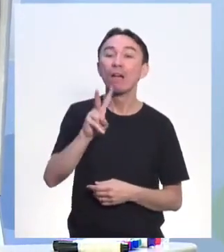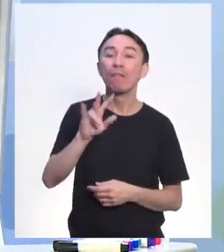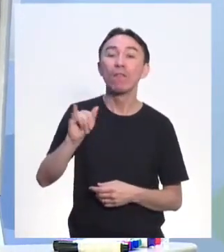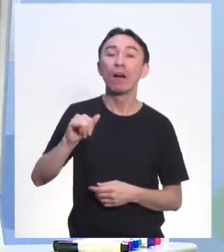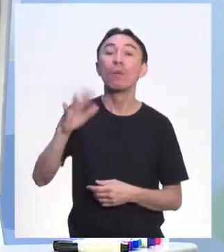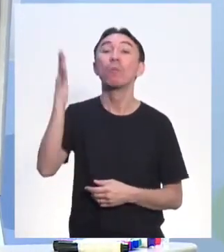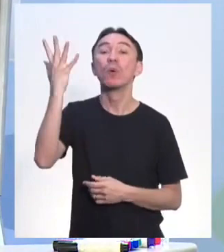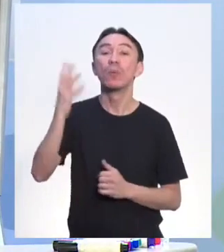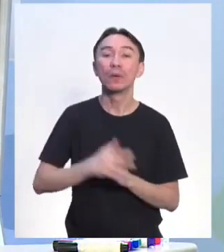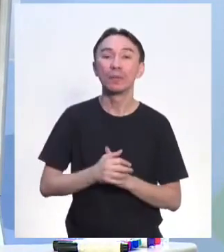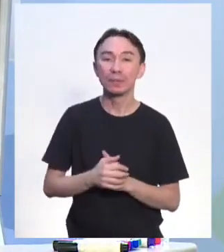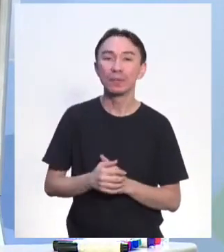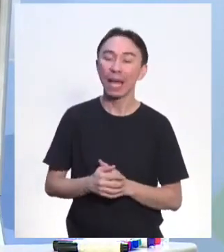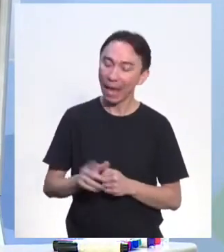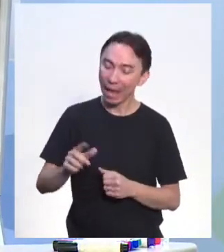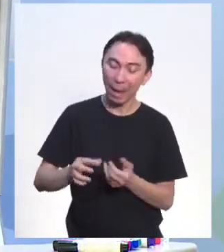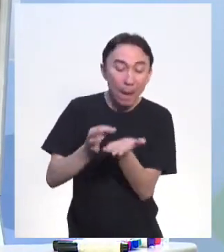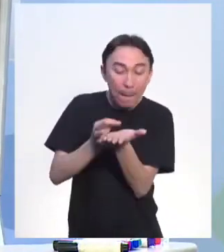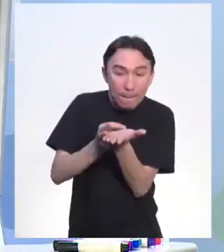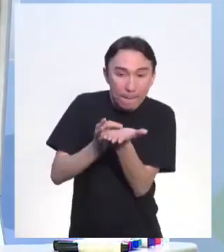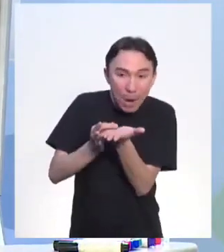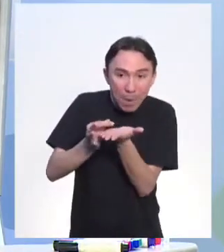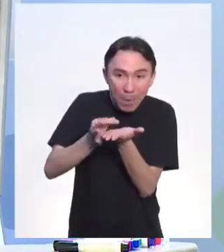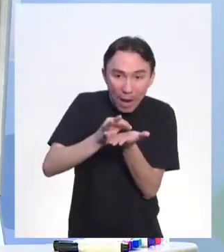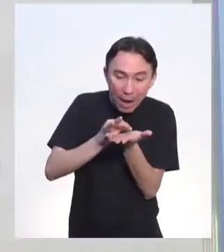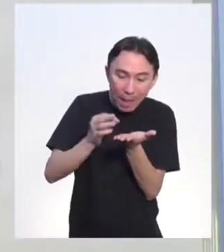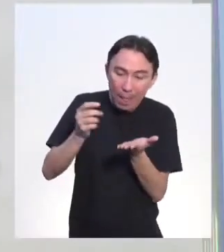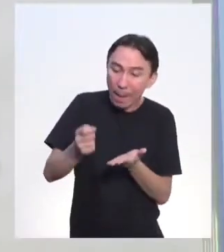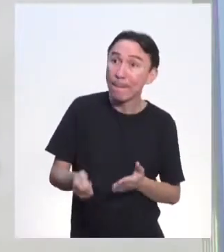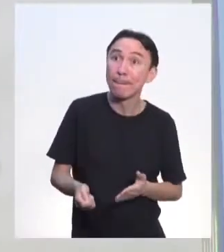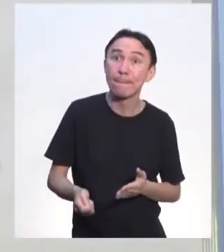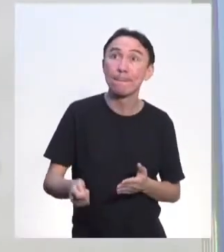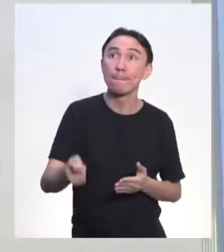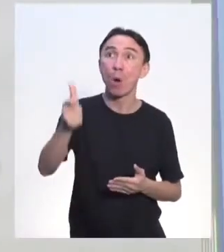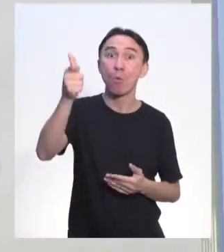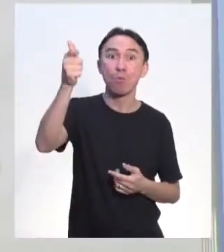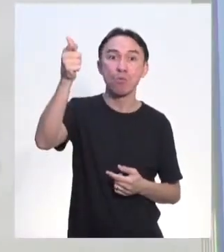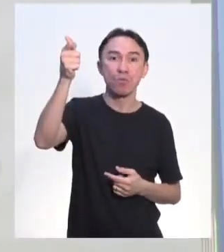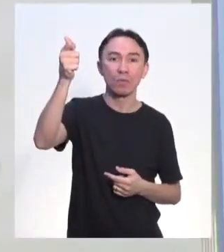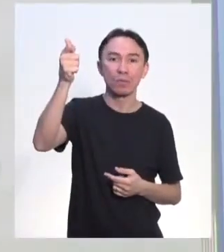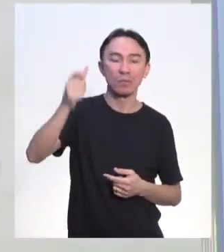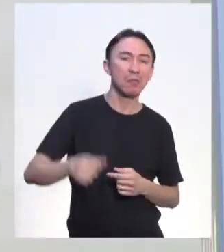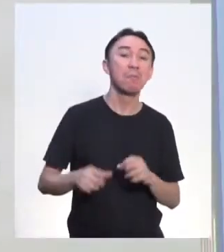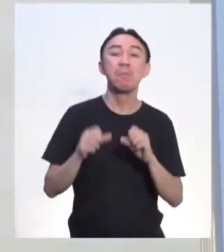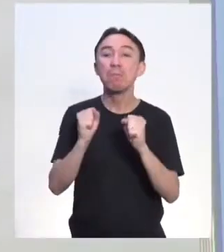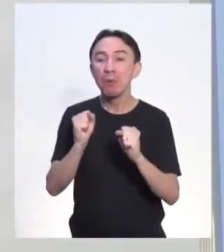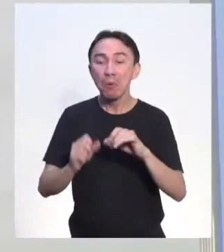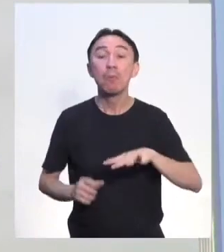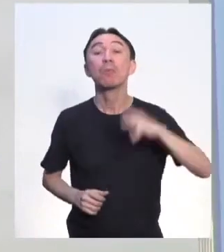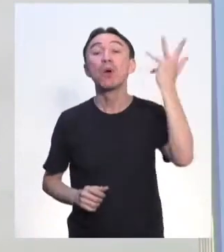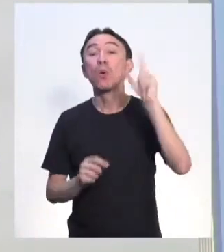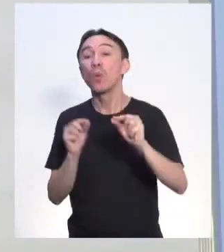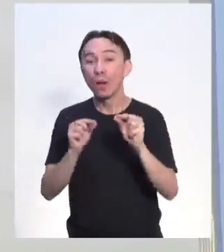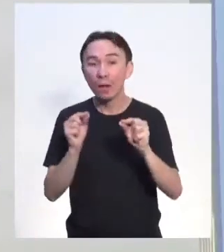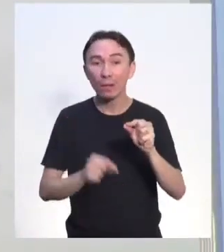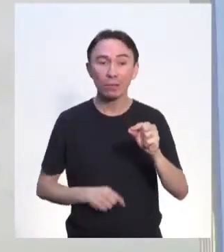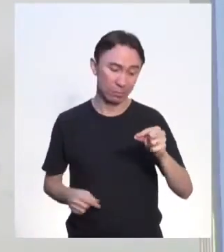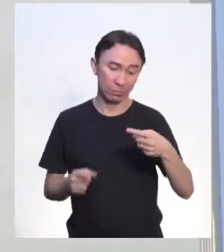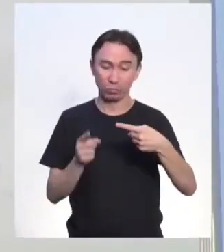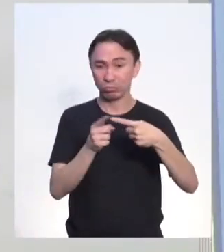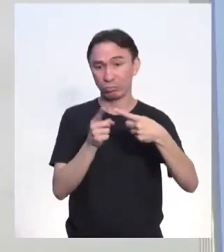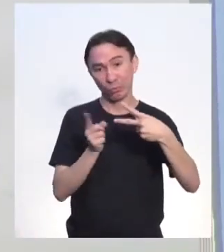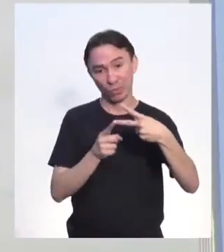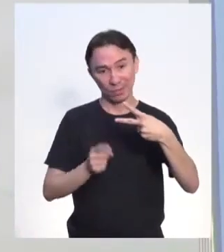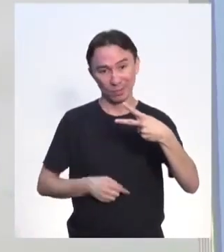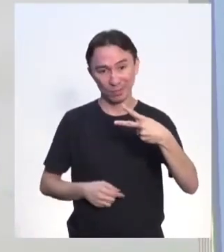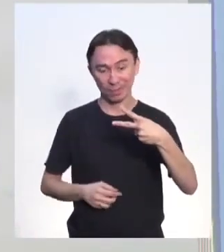uma... moeda. Tá. O que pode acontecer numa moeda? Quais são as faces de uma moeda? A gente só tem duas faces,